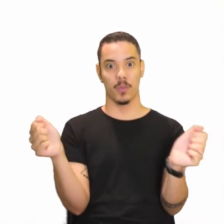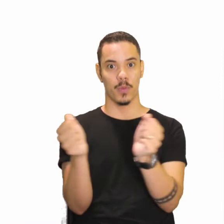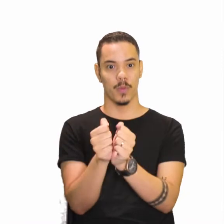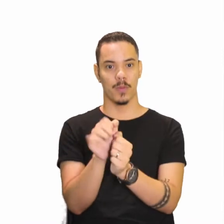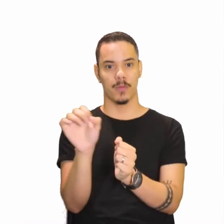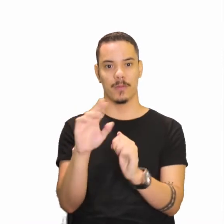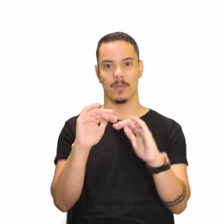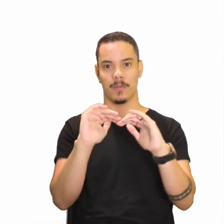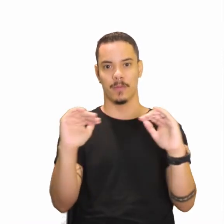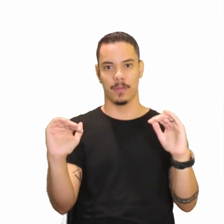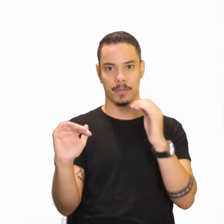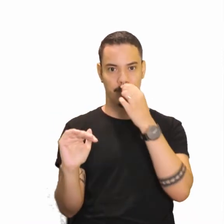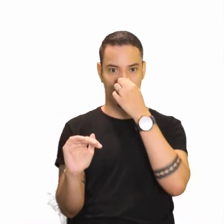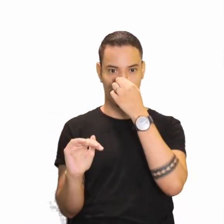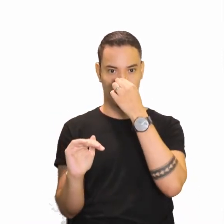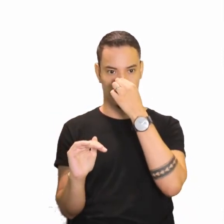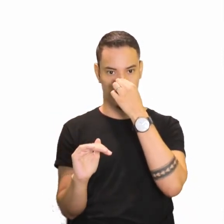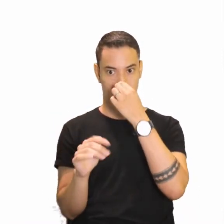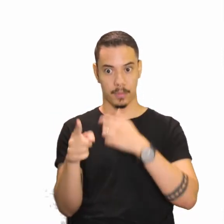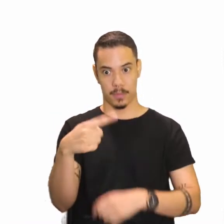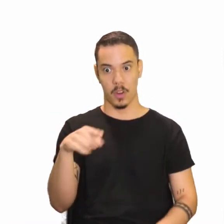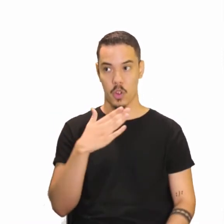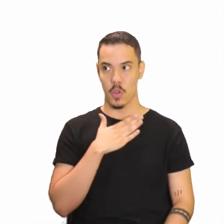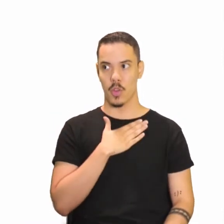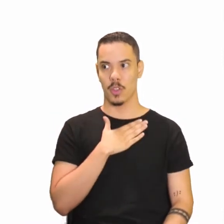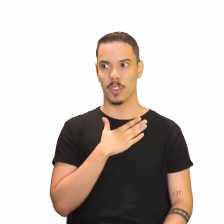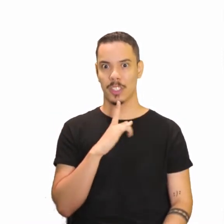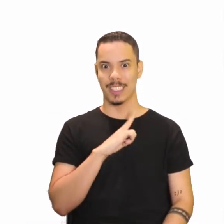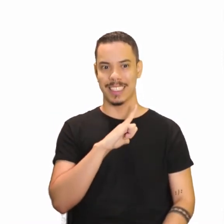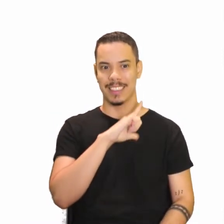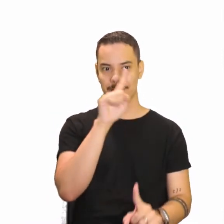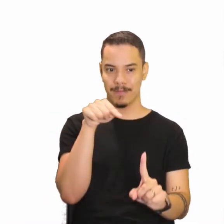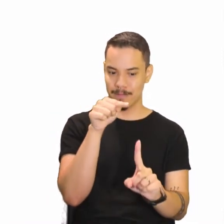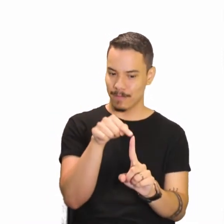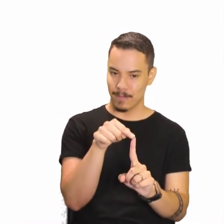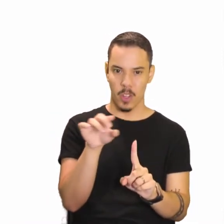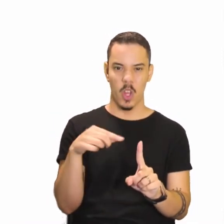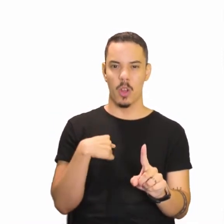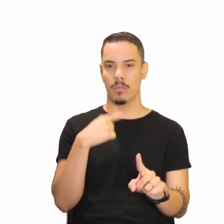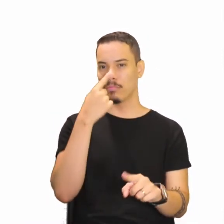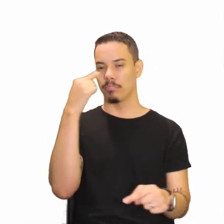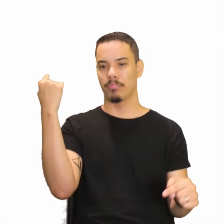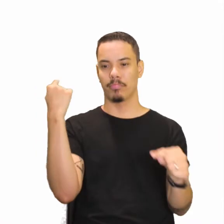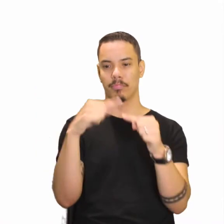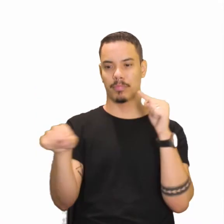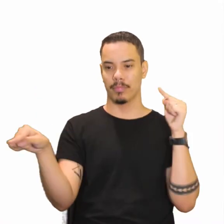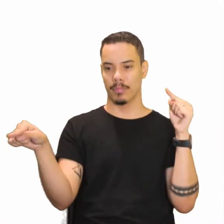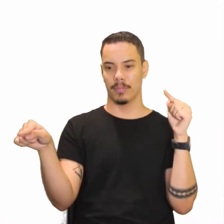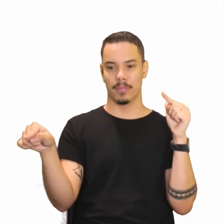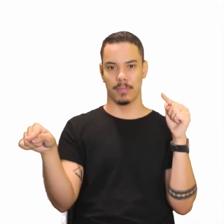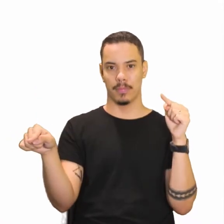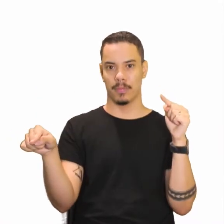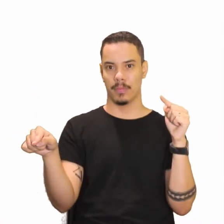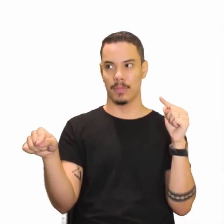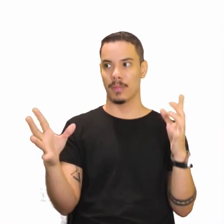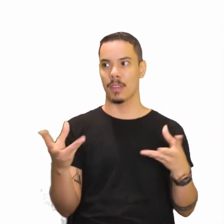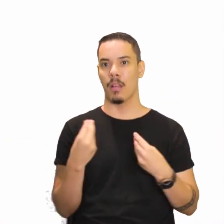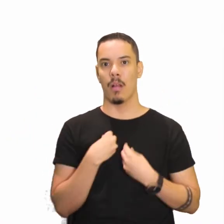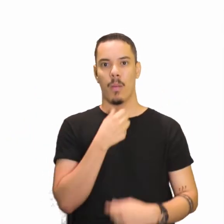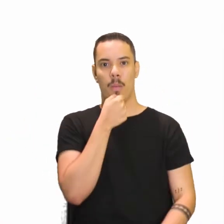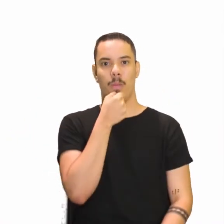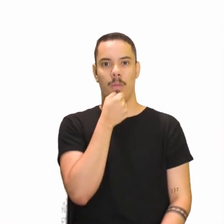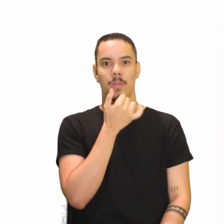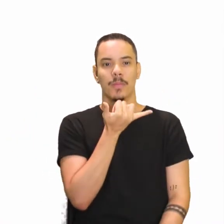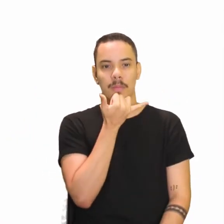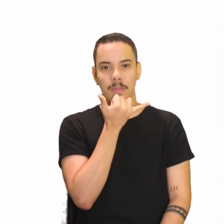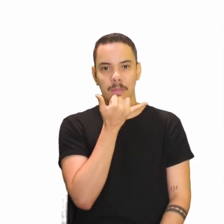junto? Será que gostava? Tinha finalidade? Agora tá dando excesso de tosse aqui,